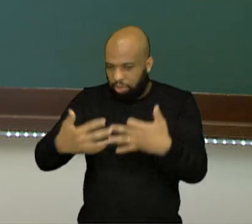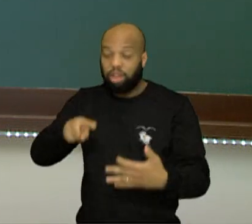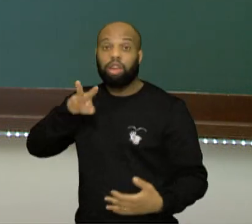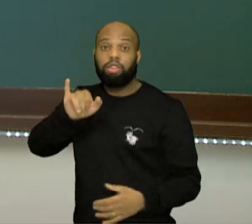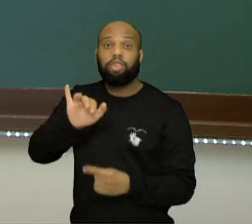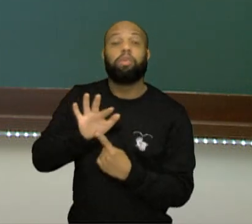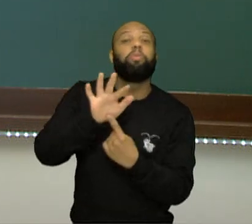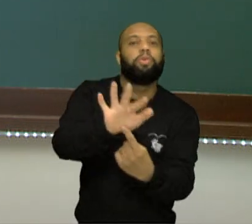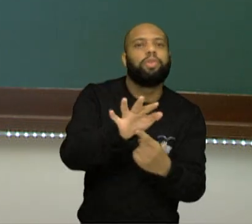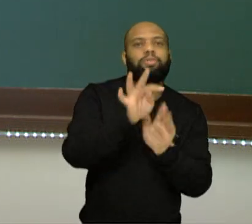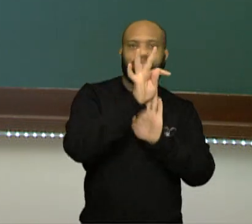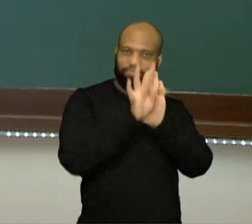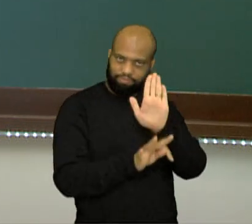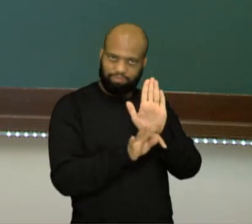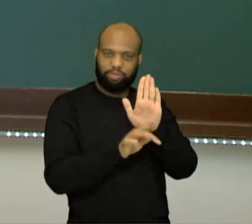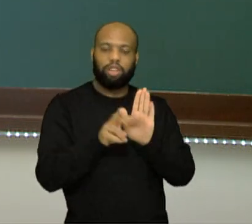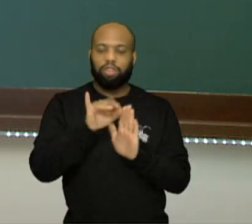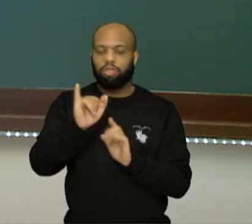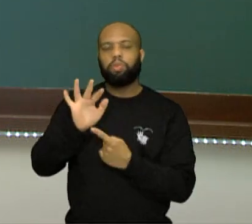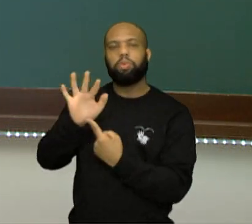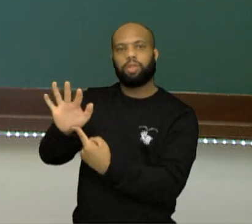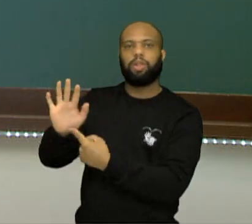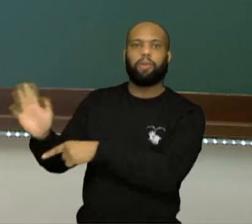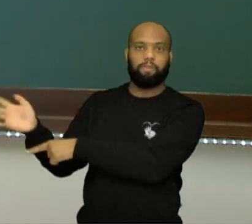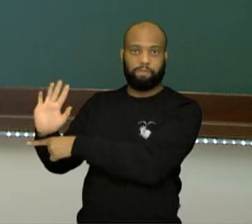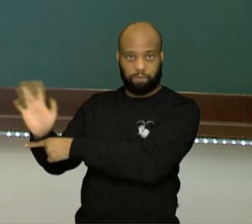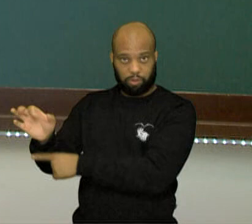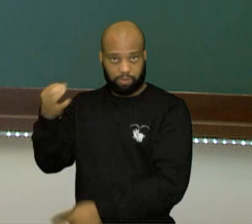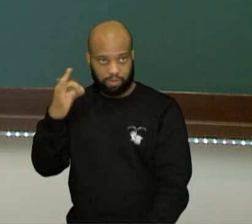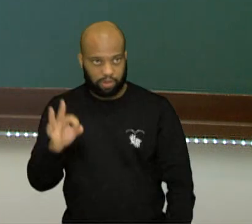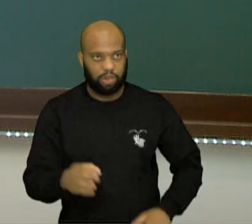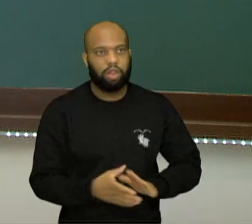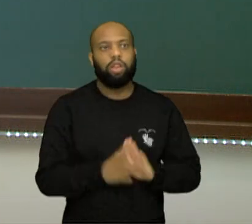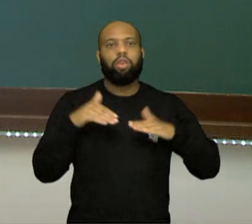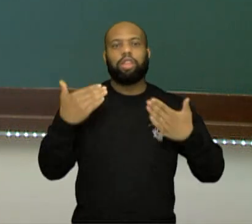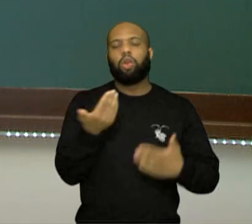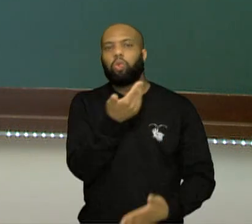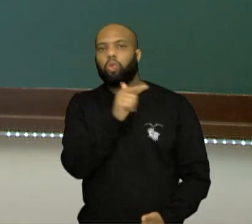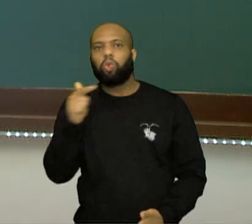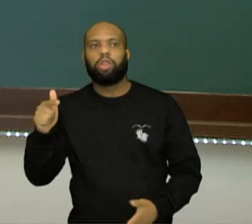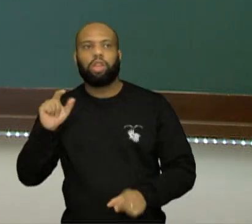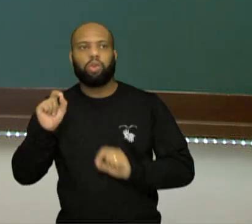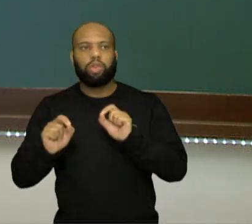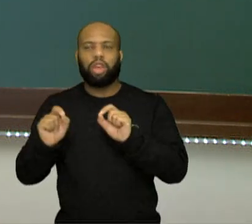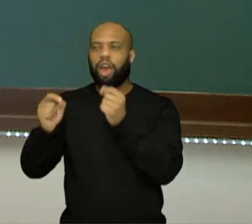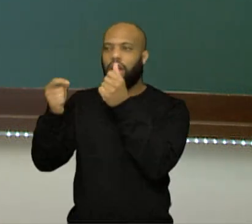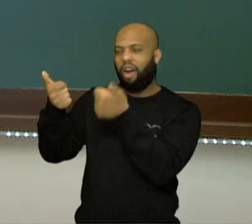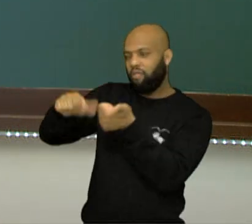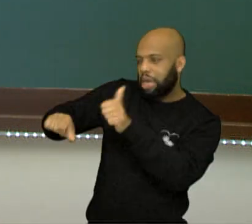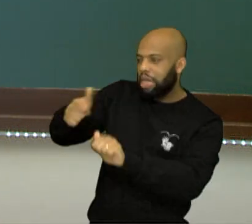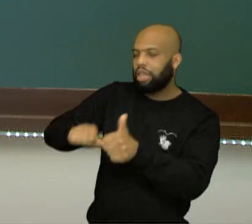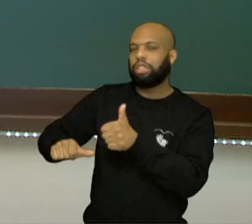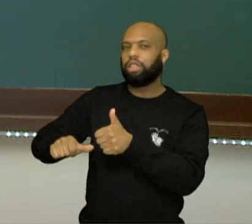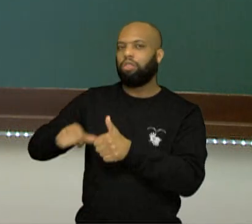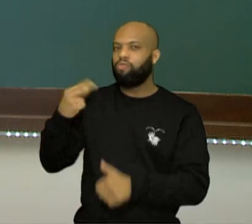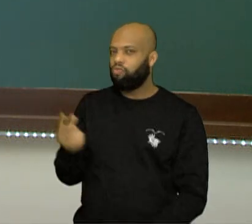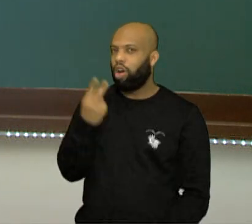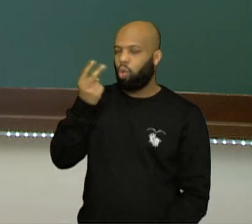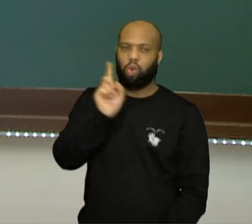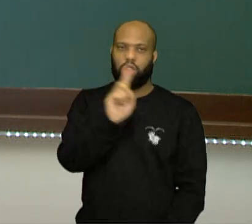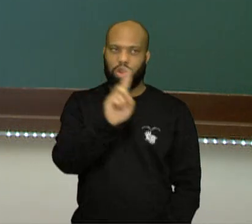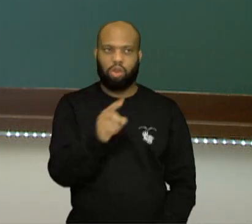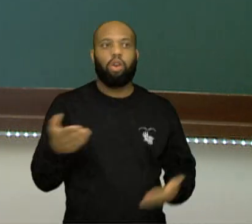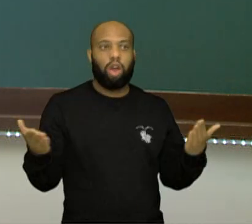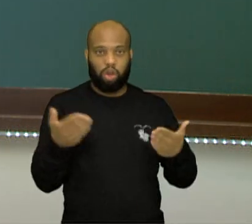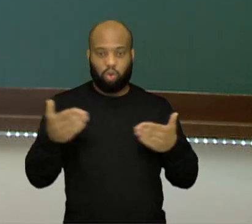o texto, apresentar o filme, no caso, né? Ele não vai ter uma avaliação, um juízo de valor. Vamos observar, então, no